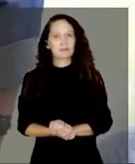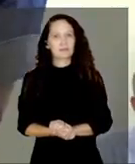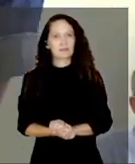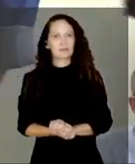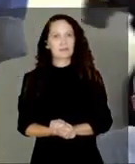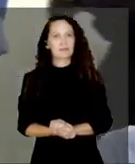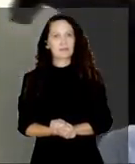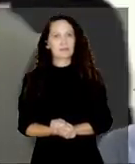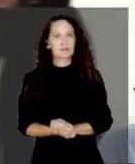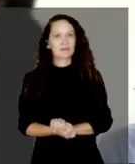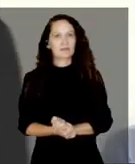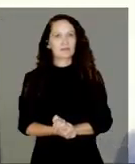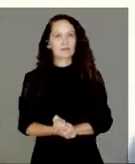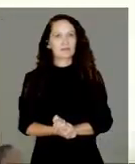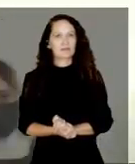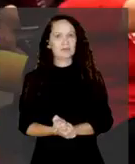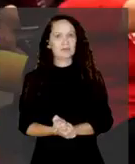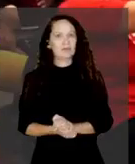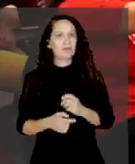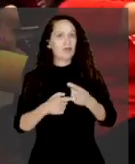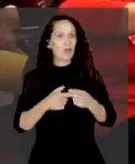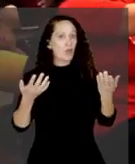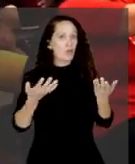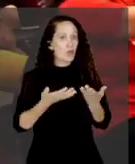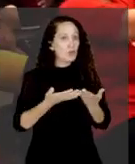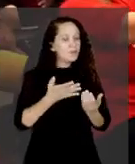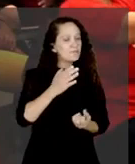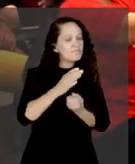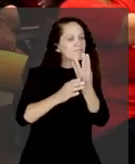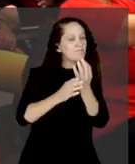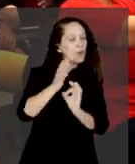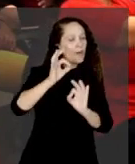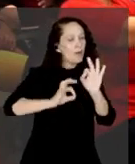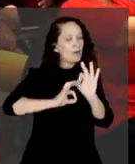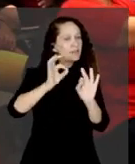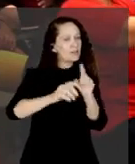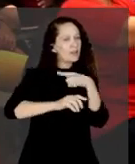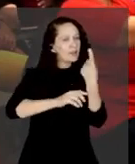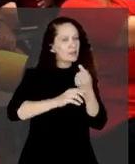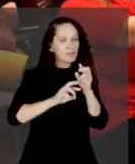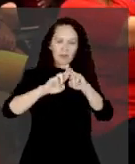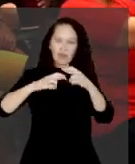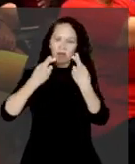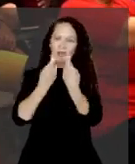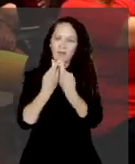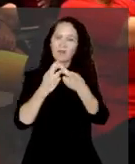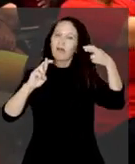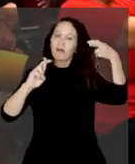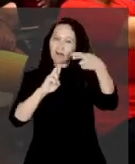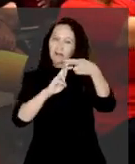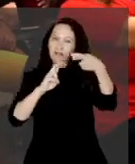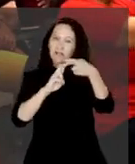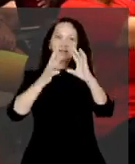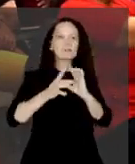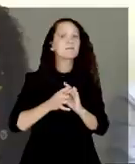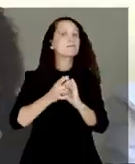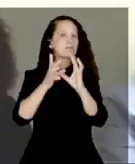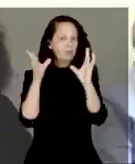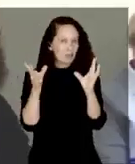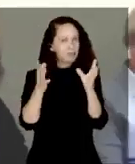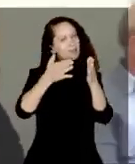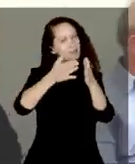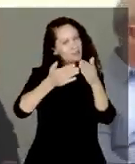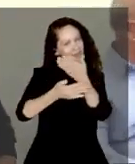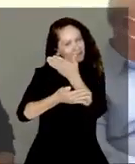das lutas das classes trabalhadoras, essas duas centrais juntas representam a maioria do